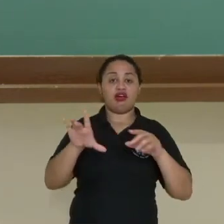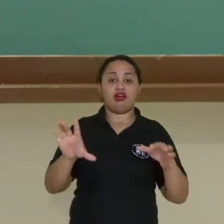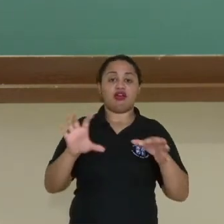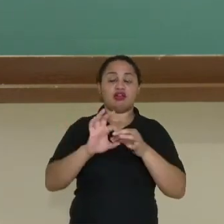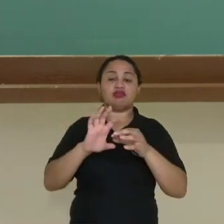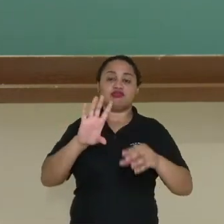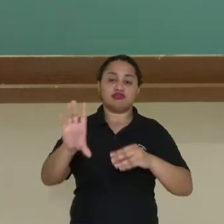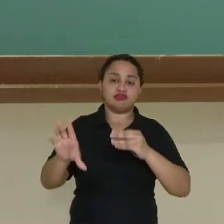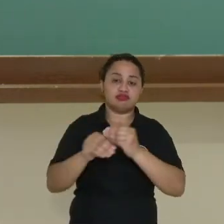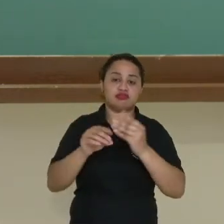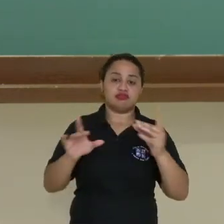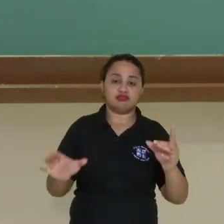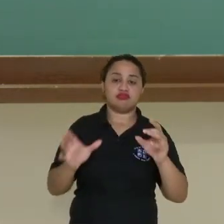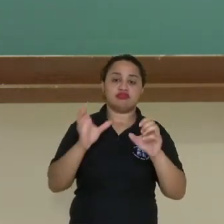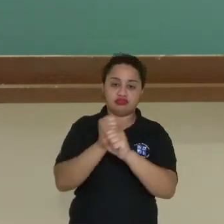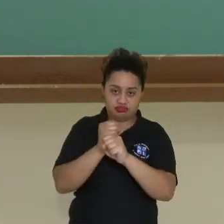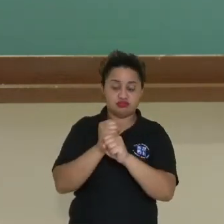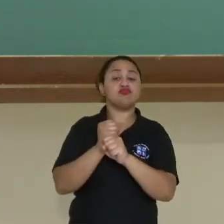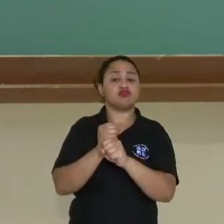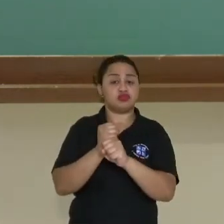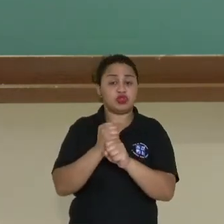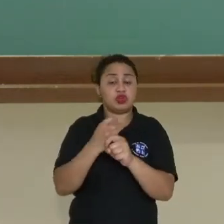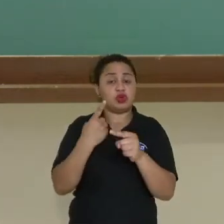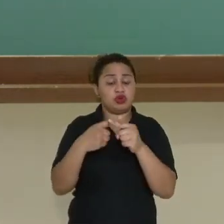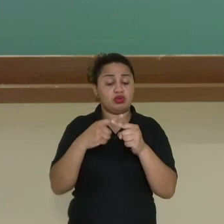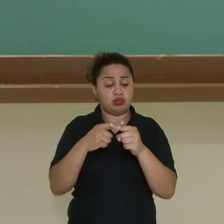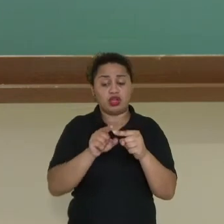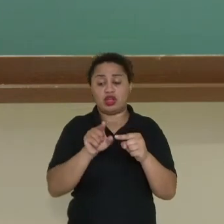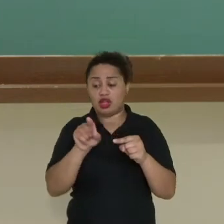conjunção coordenada aditiva, porque eu estou